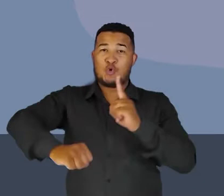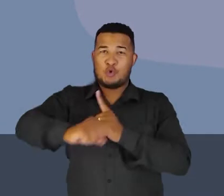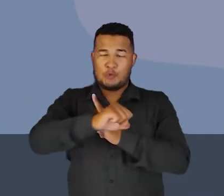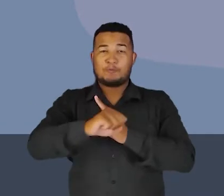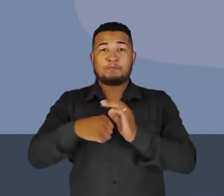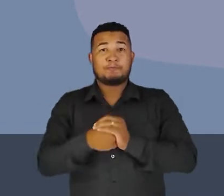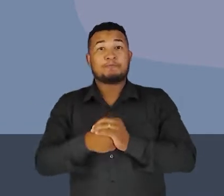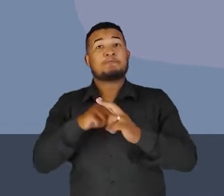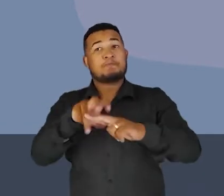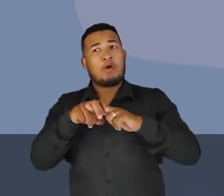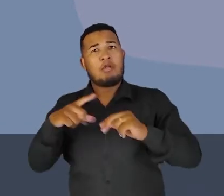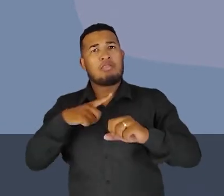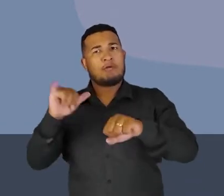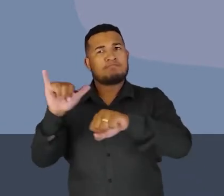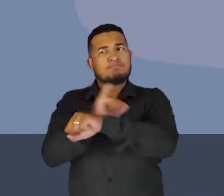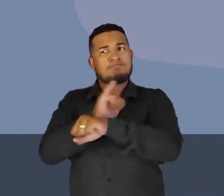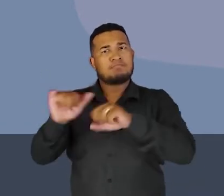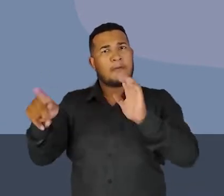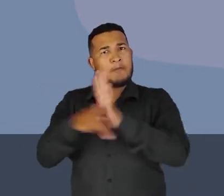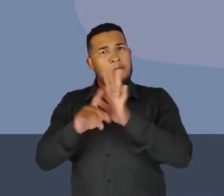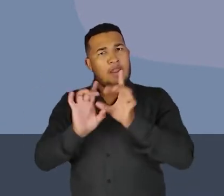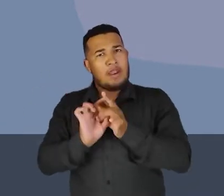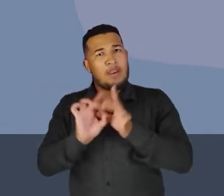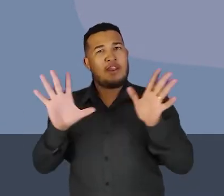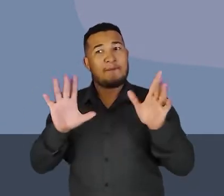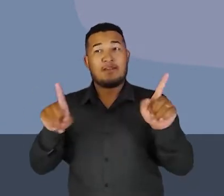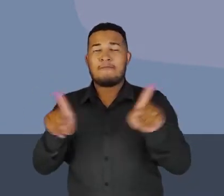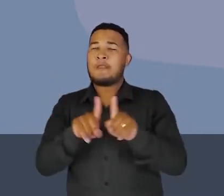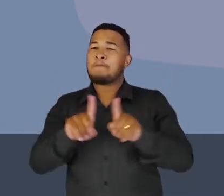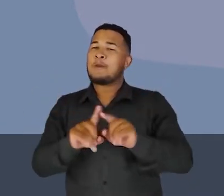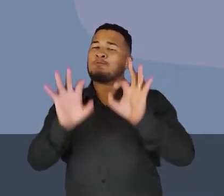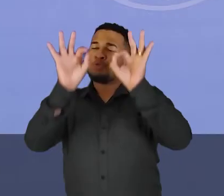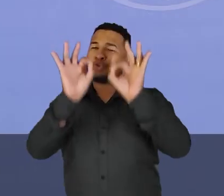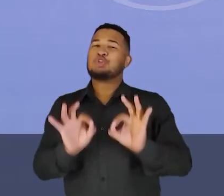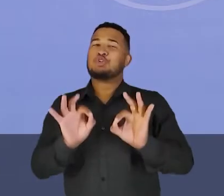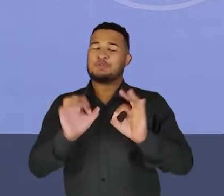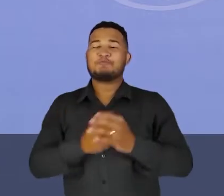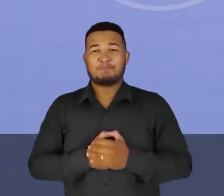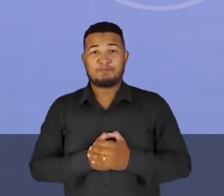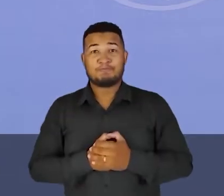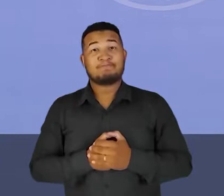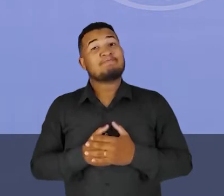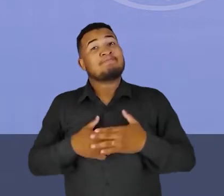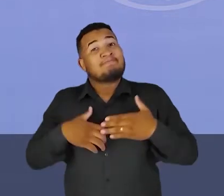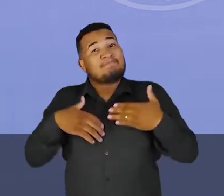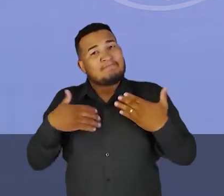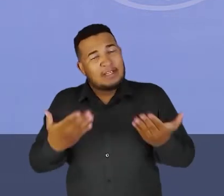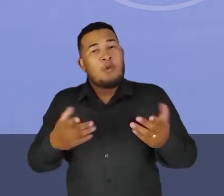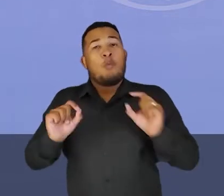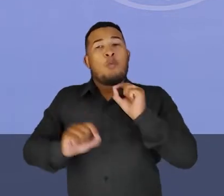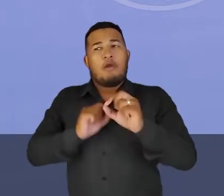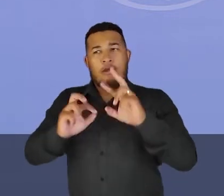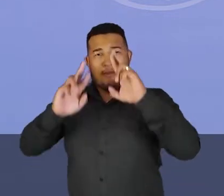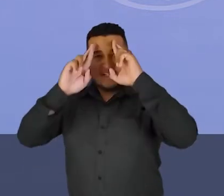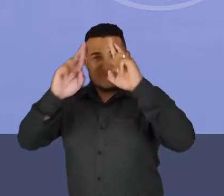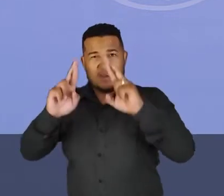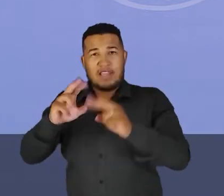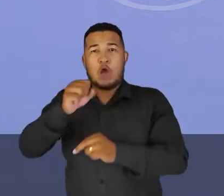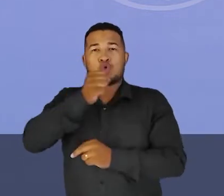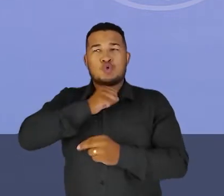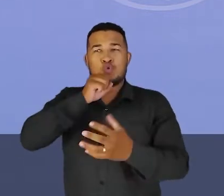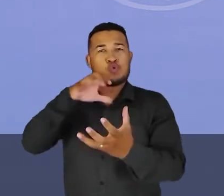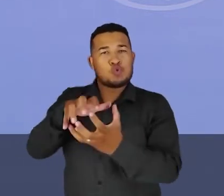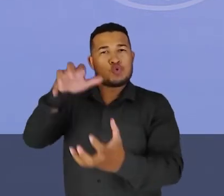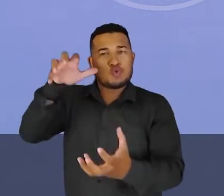em condições de liberdade e dignidade. Então, respeitar o